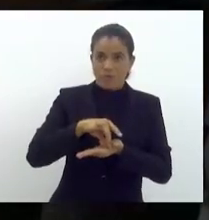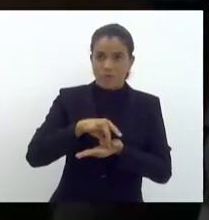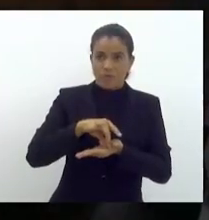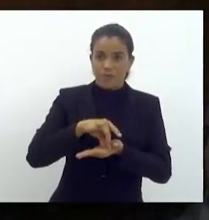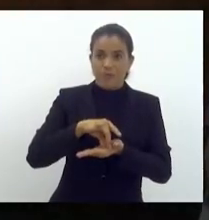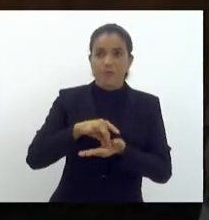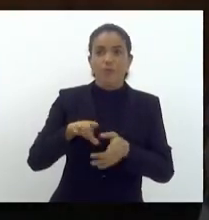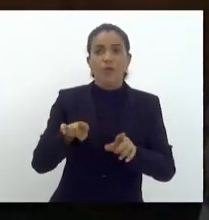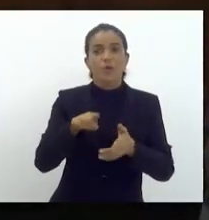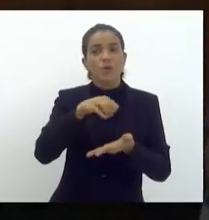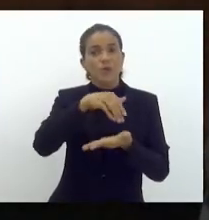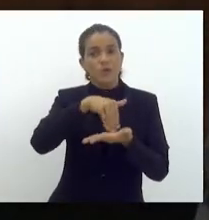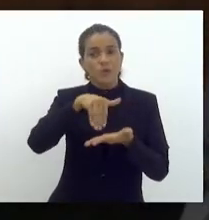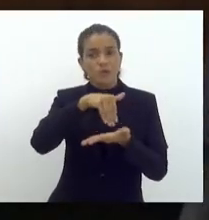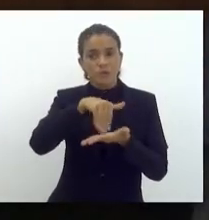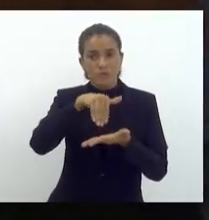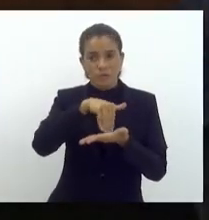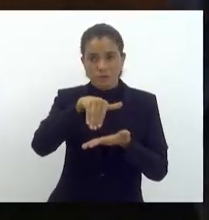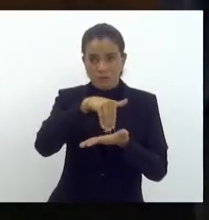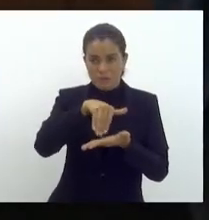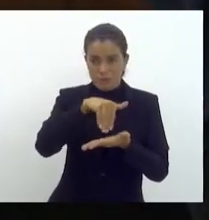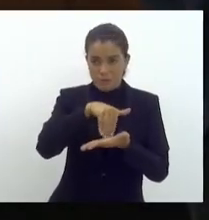e o secretário